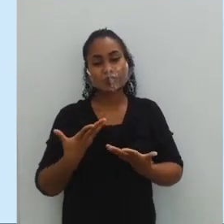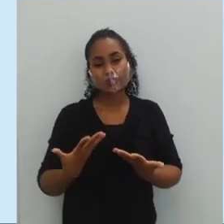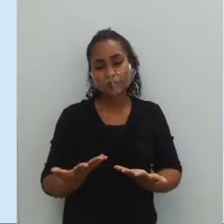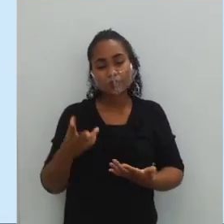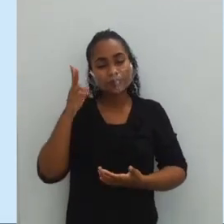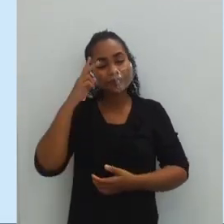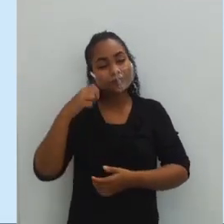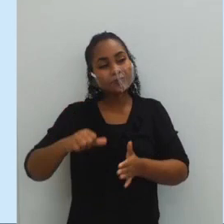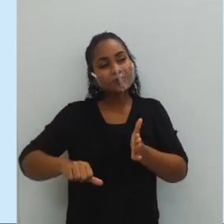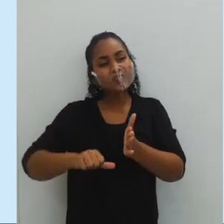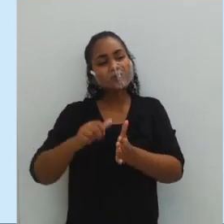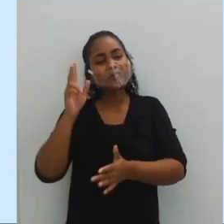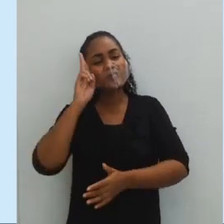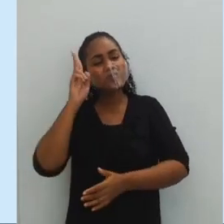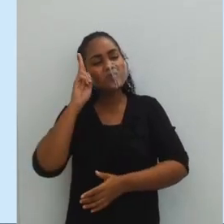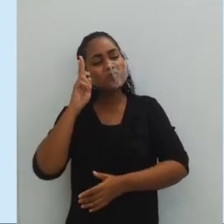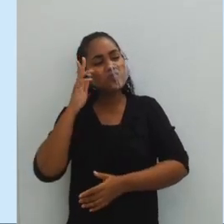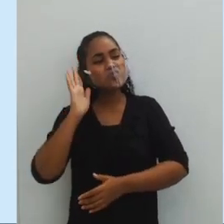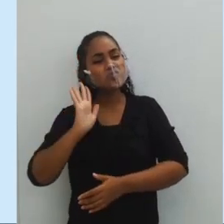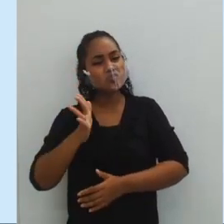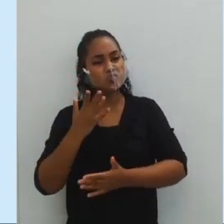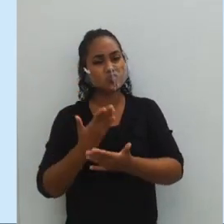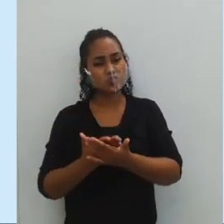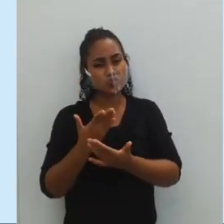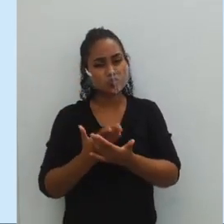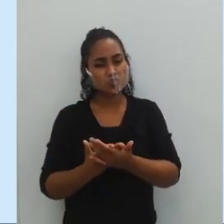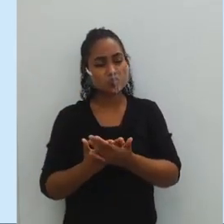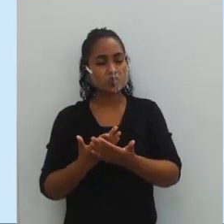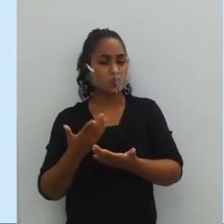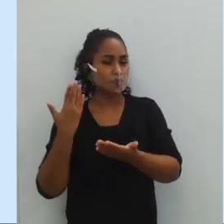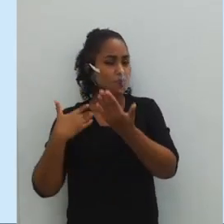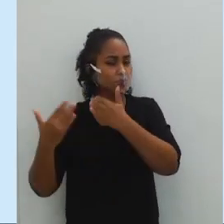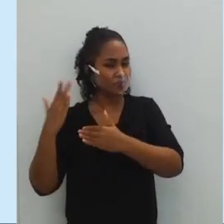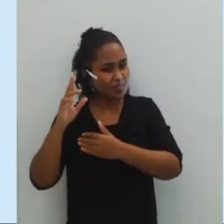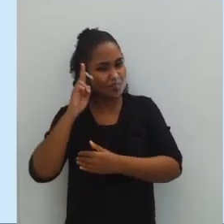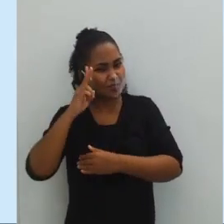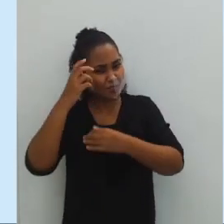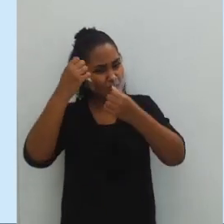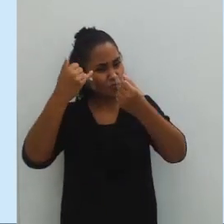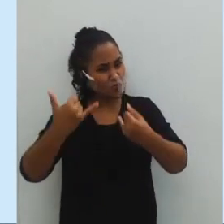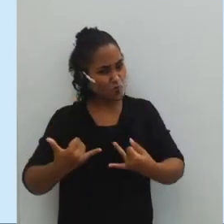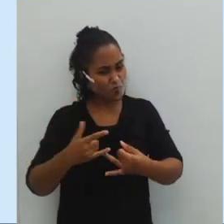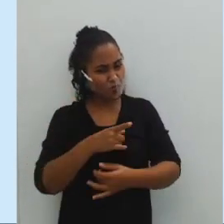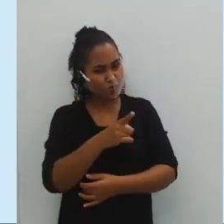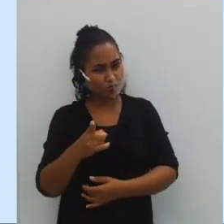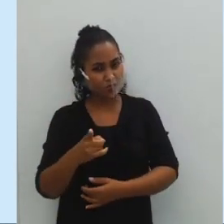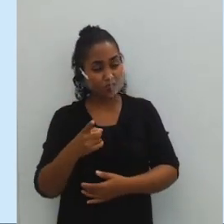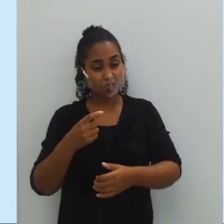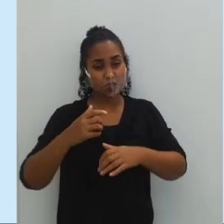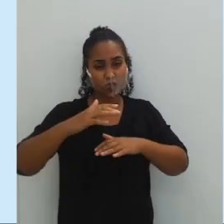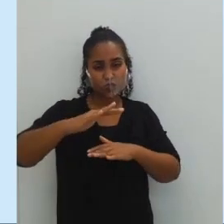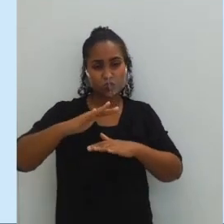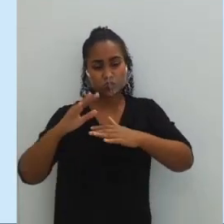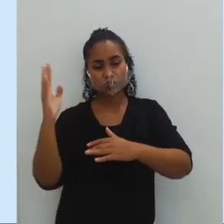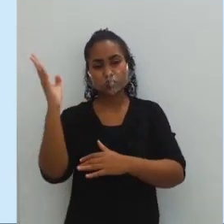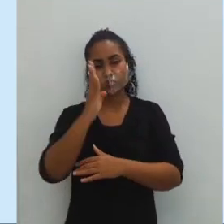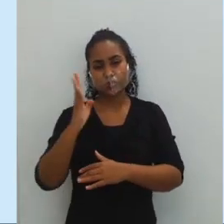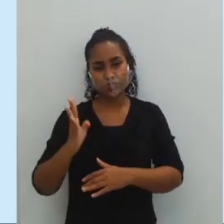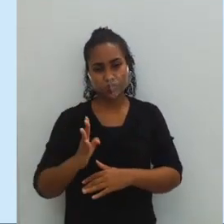gente relembrar o que a gente estudou na aula passada. Lembra que eu apresentei para vocês as